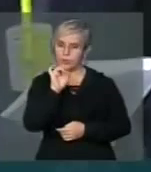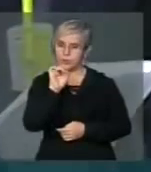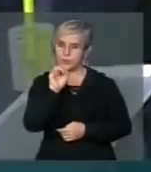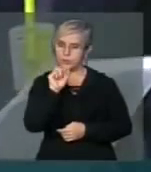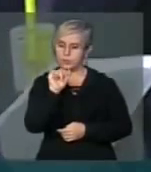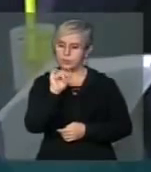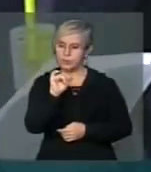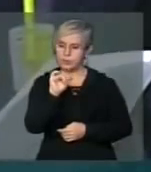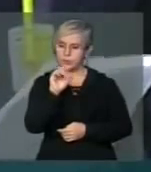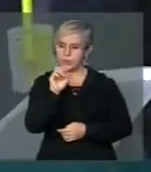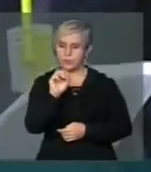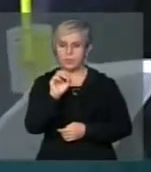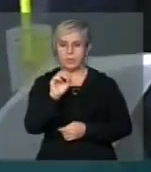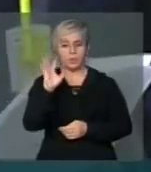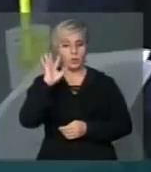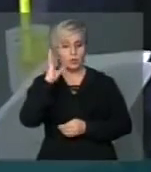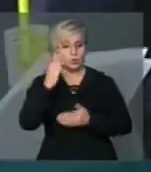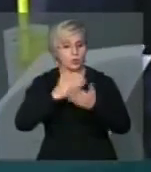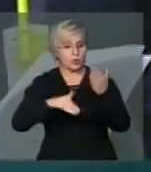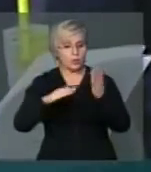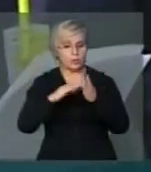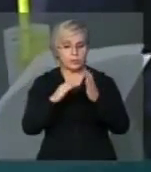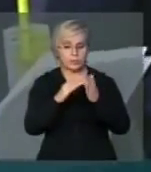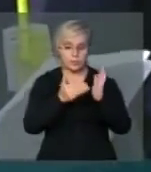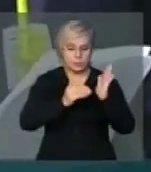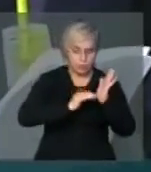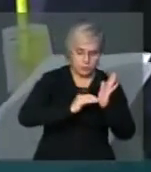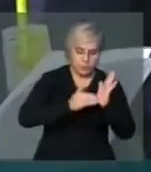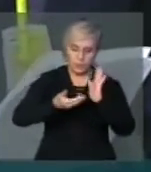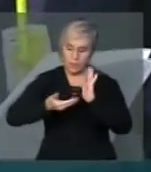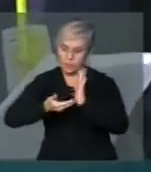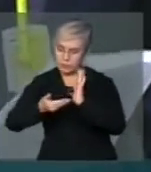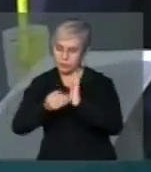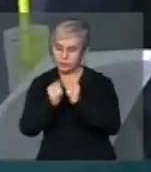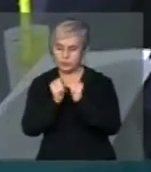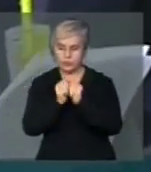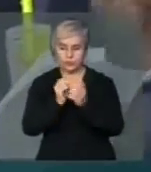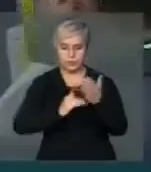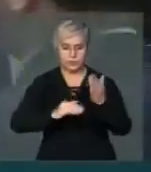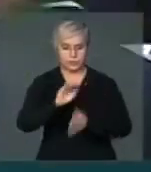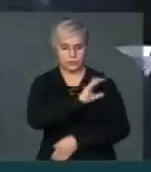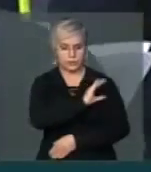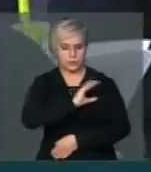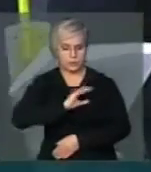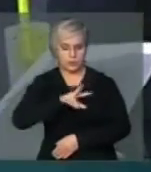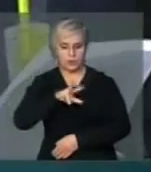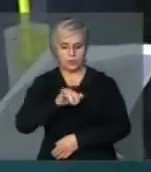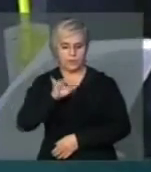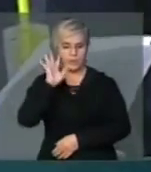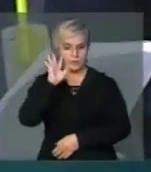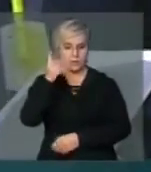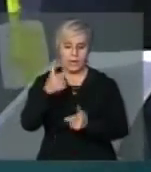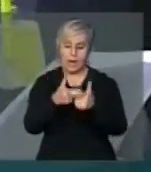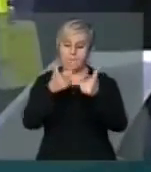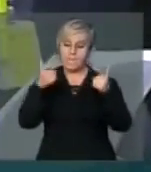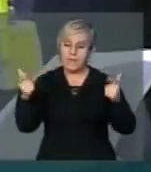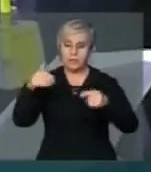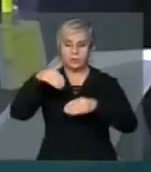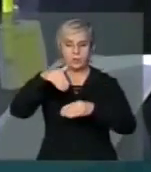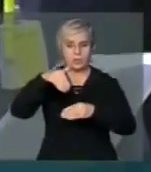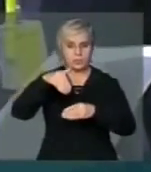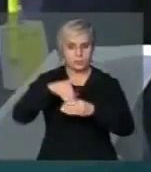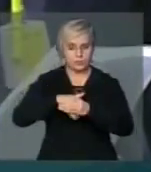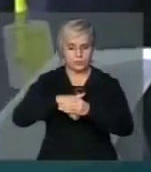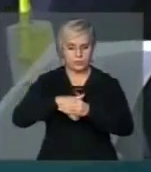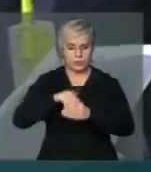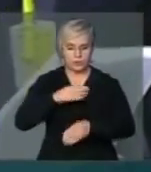em contrário, as deliberações de cada casa e de suas comissões serão tomadas por maioria dos votos,